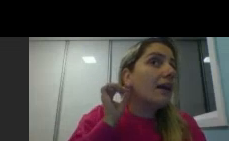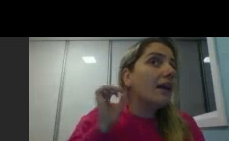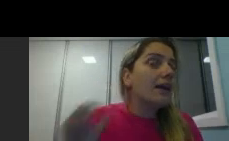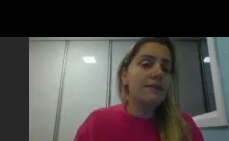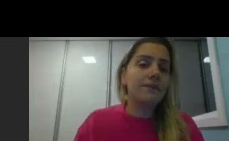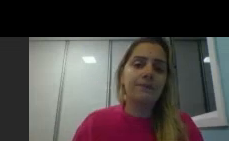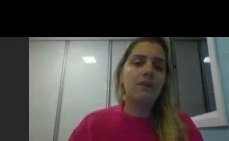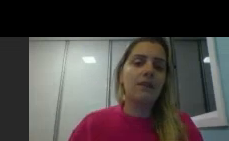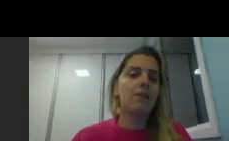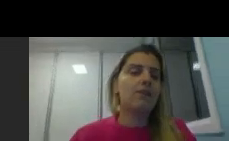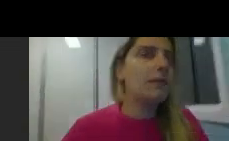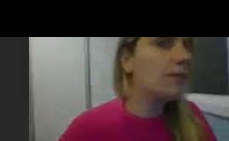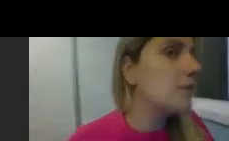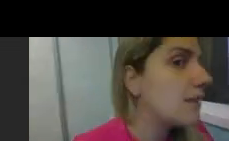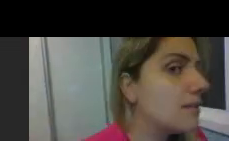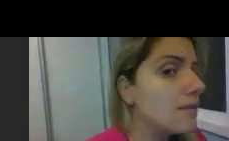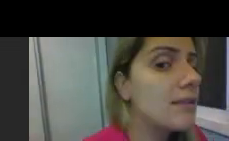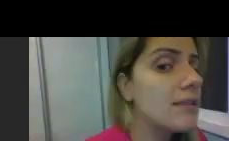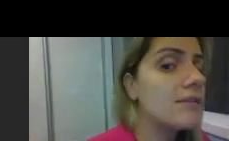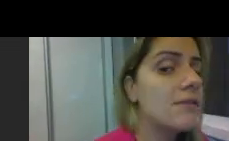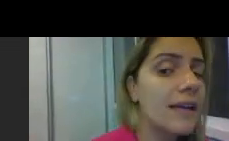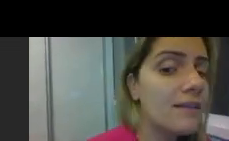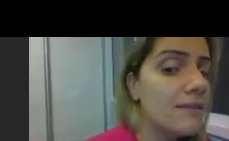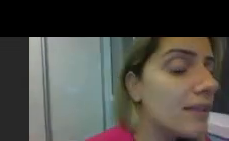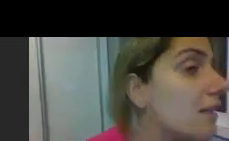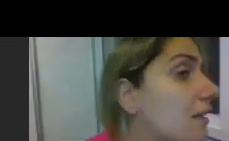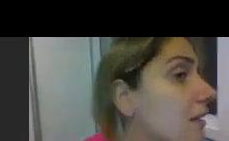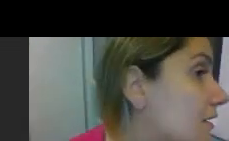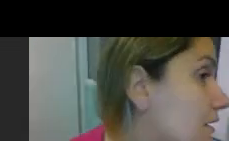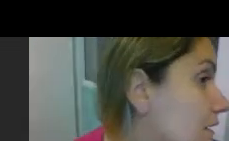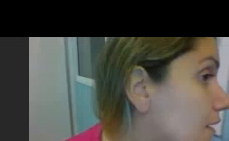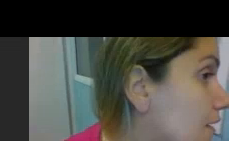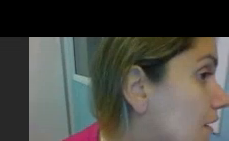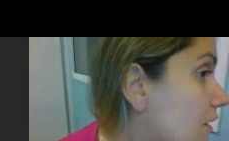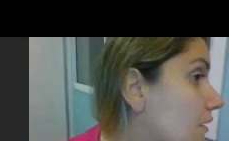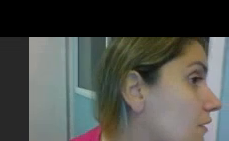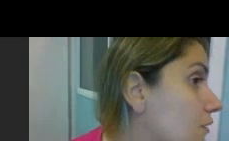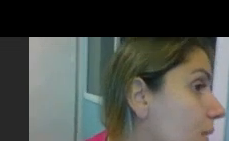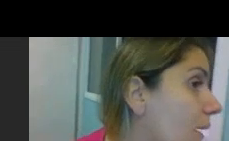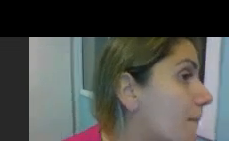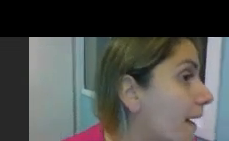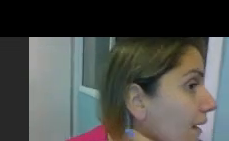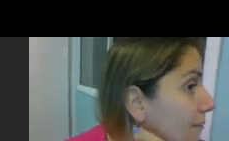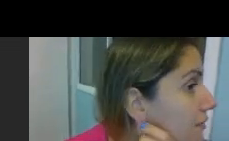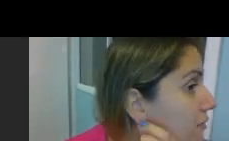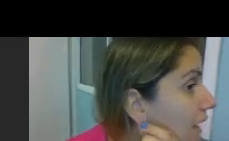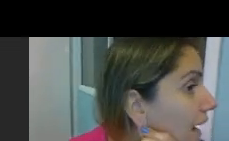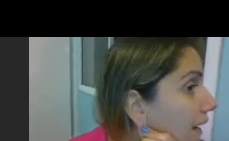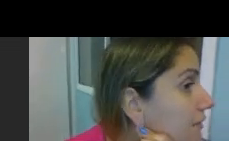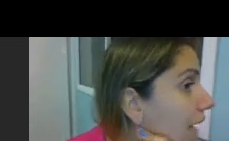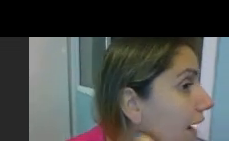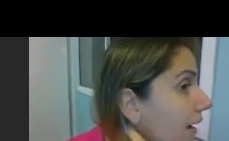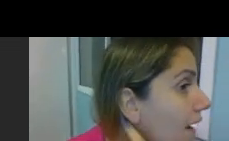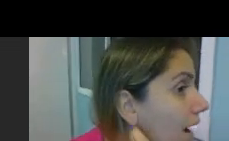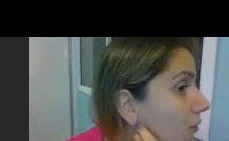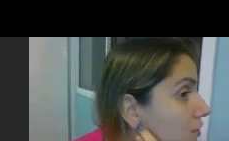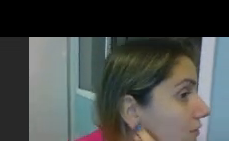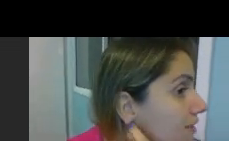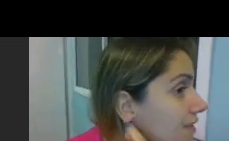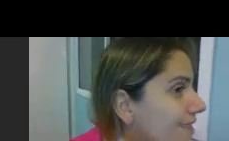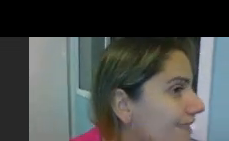pendurado, caraca. Vou até mostrar para vocês, não sei se vocês conseguem ver aí. Ó, o meu é mega pendurado,